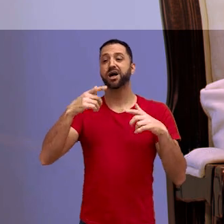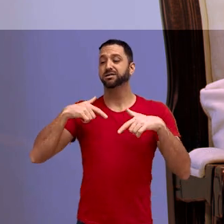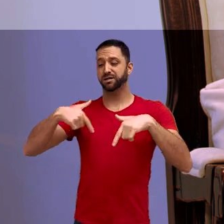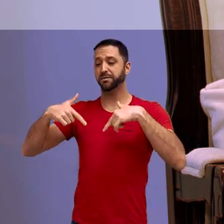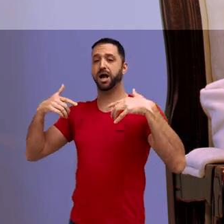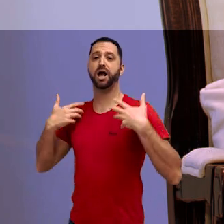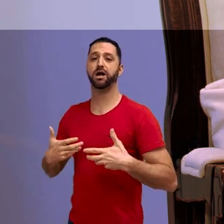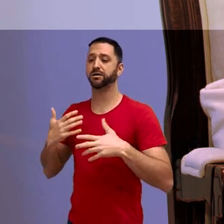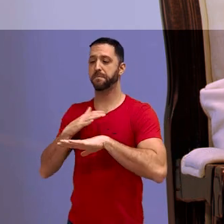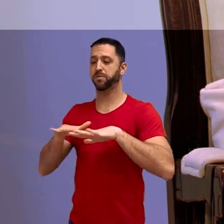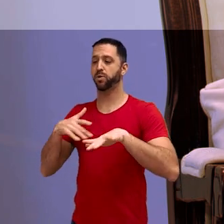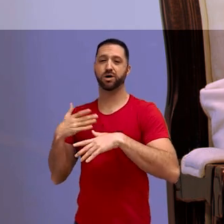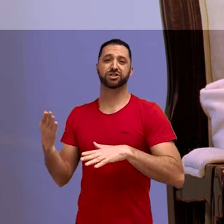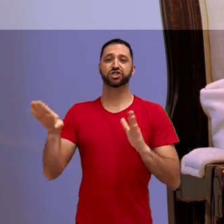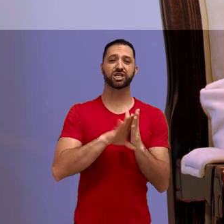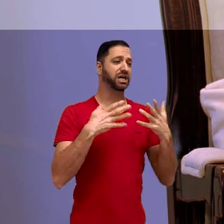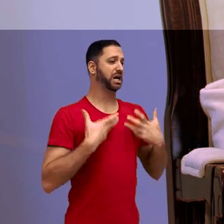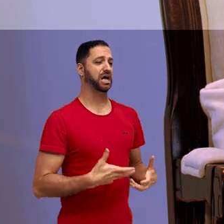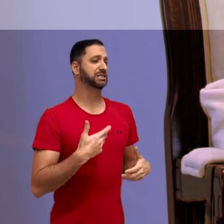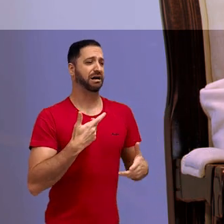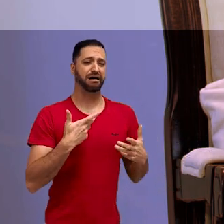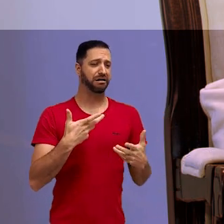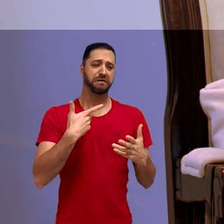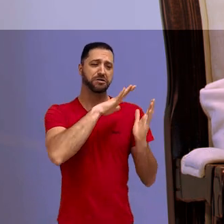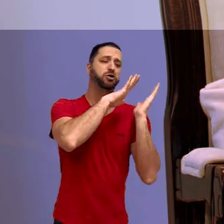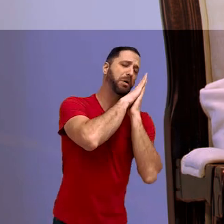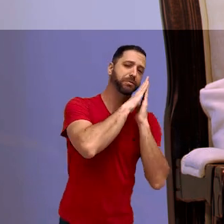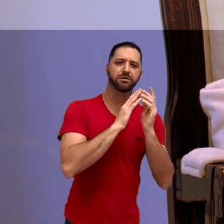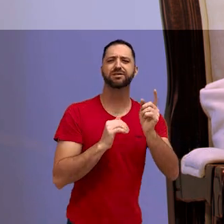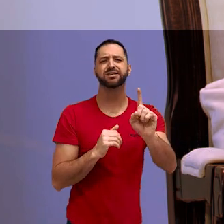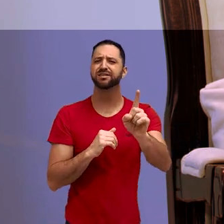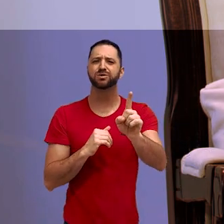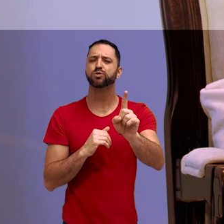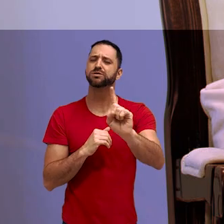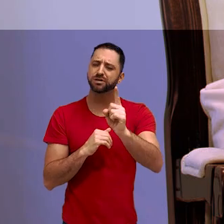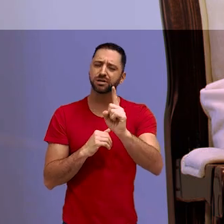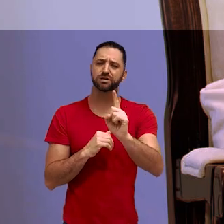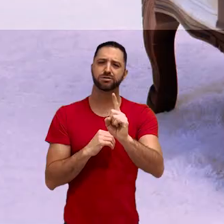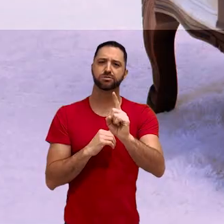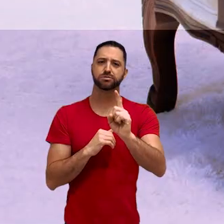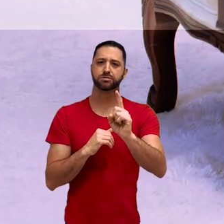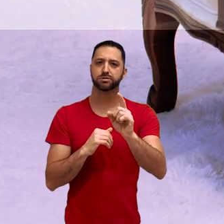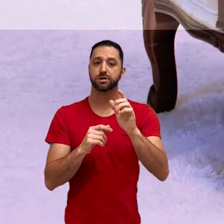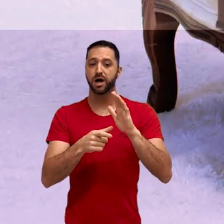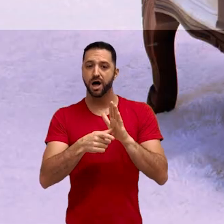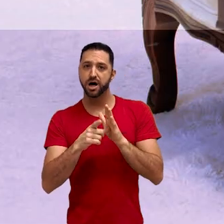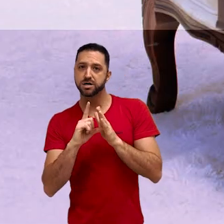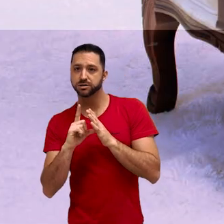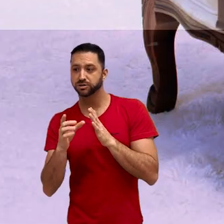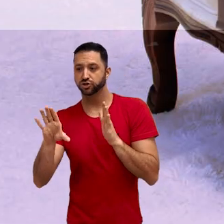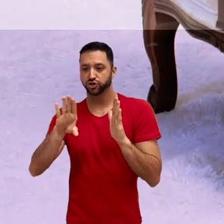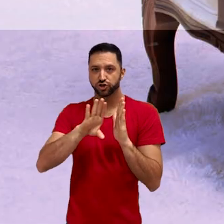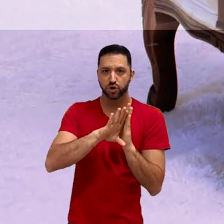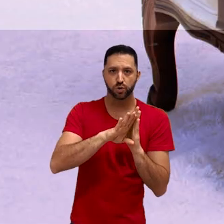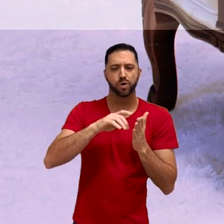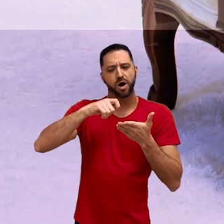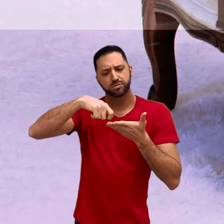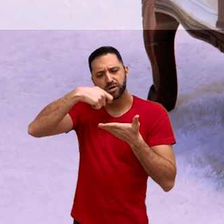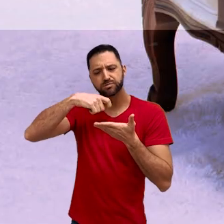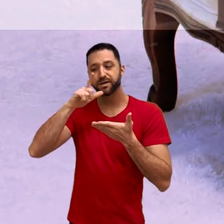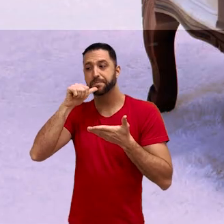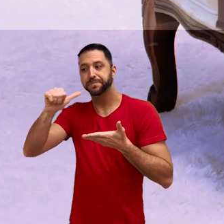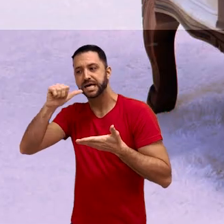casa, vou deitar do jeito que eu cheguei. Teu cérebro não vai, você não vai conseguir dormir. Então faz um ritual, tipo jantar